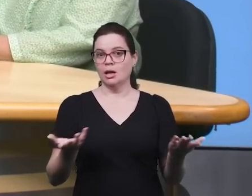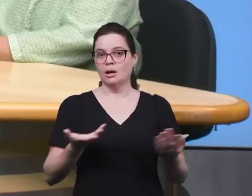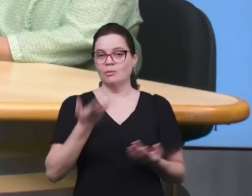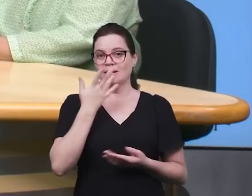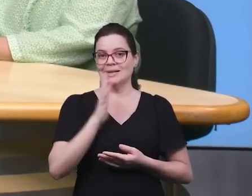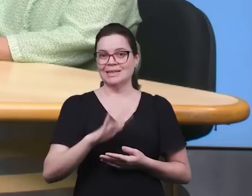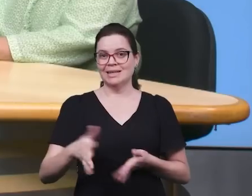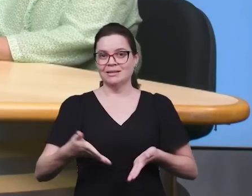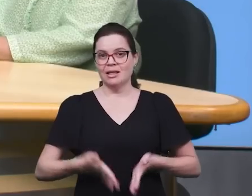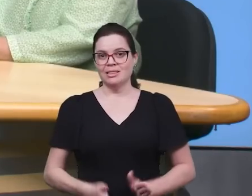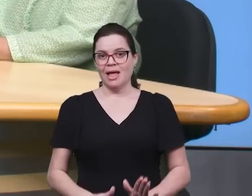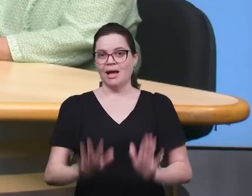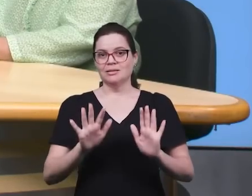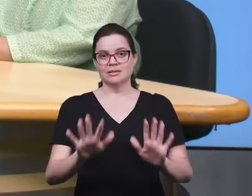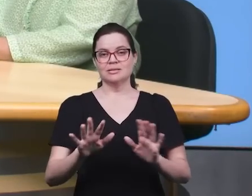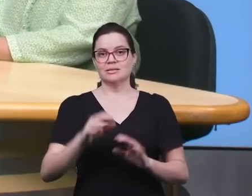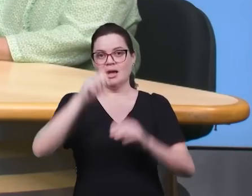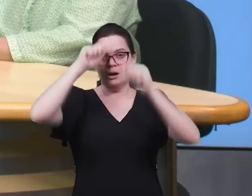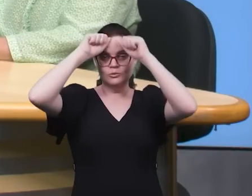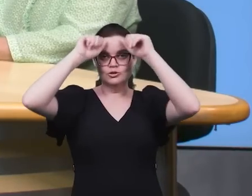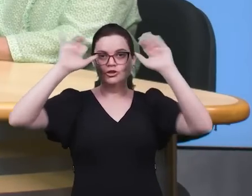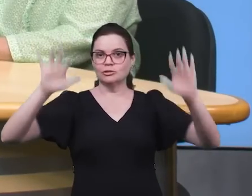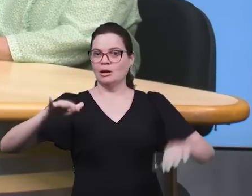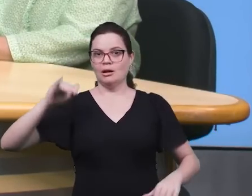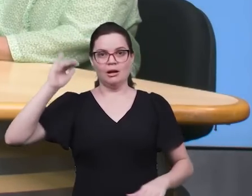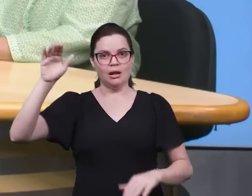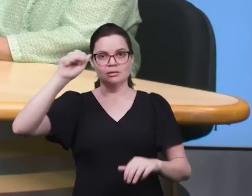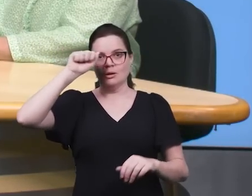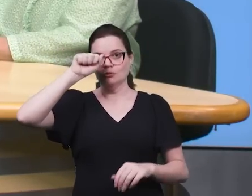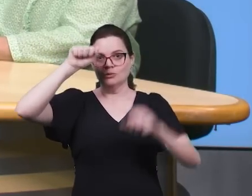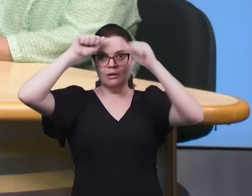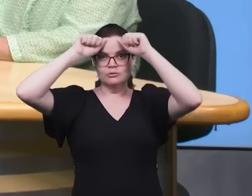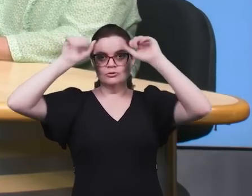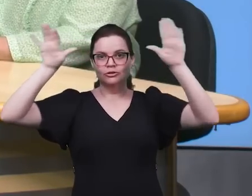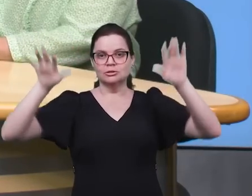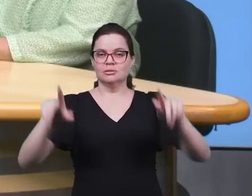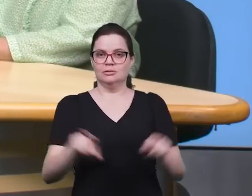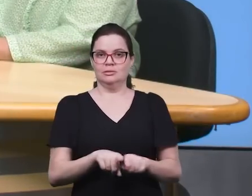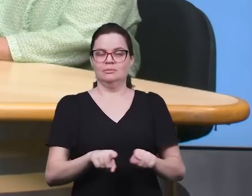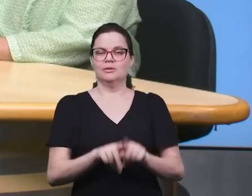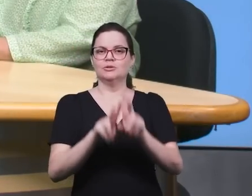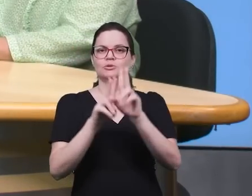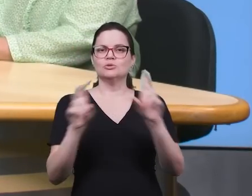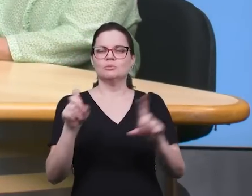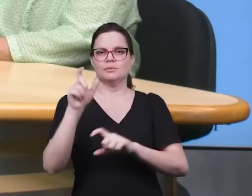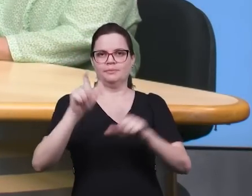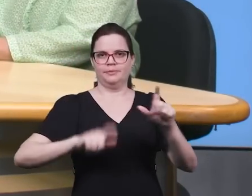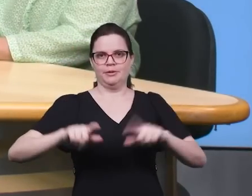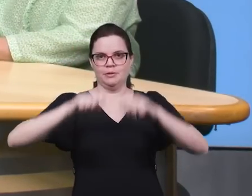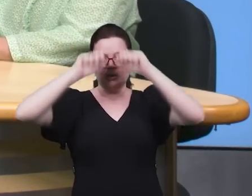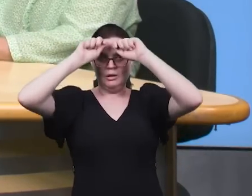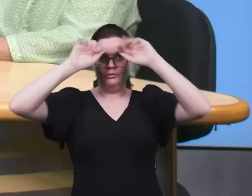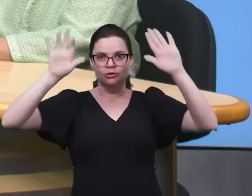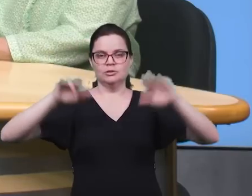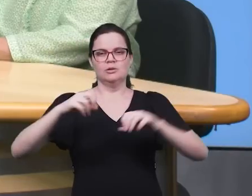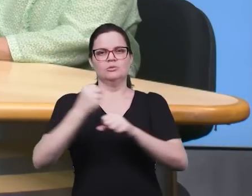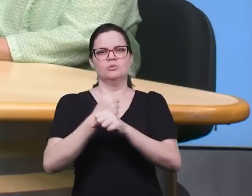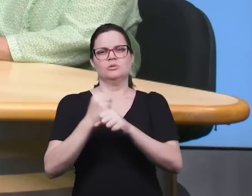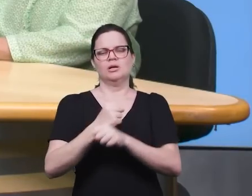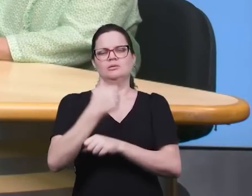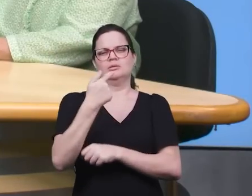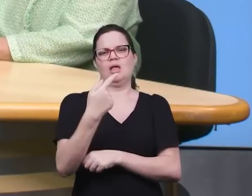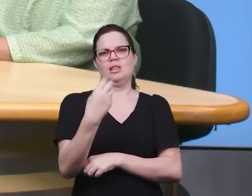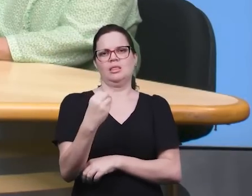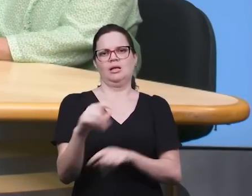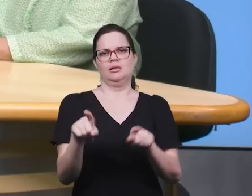nasce com aquilo, é óbvio, né? Certa vez, falando num grupo de pessoas dentro do espectro autista, nós estávamos conversando sobre os anos 70